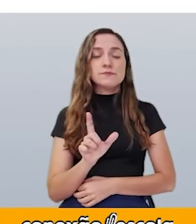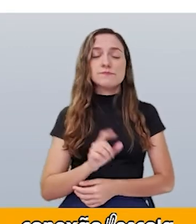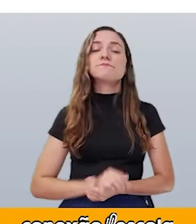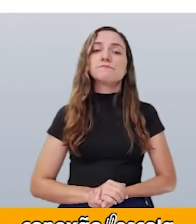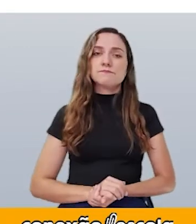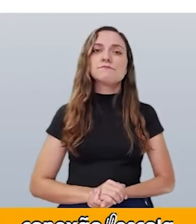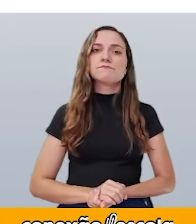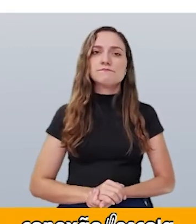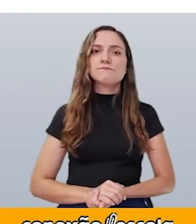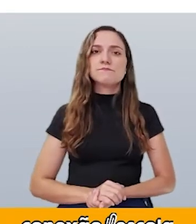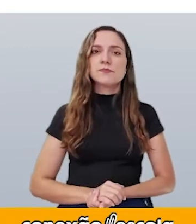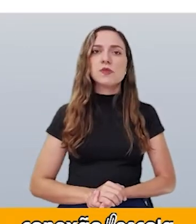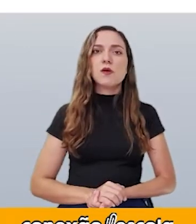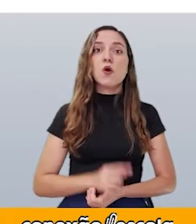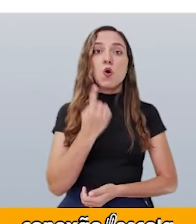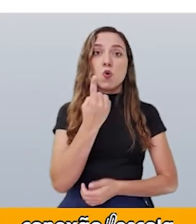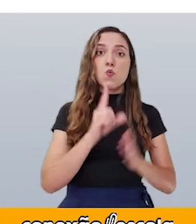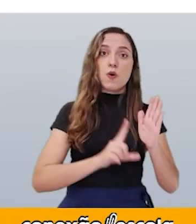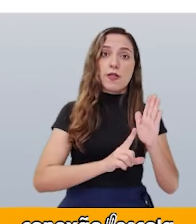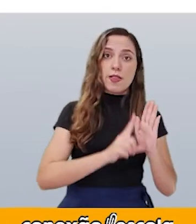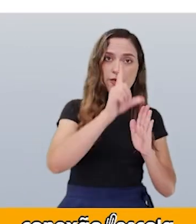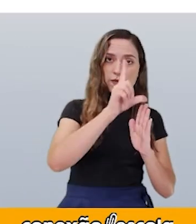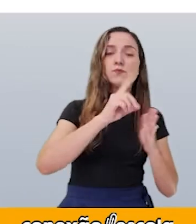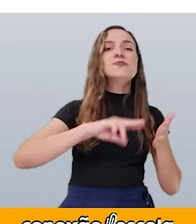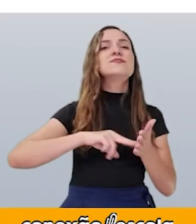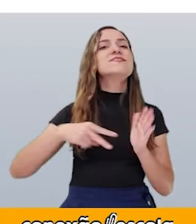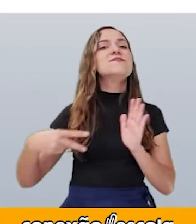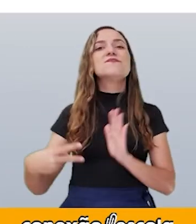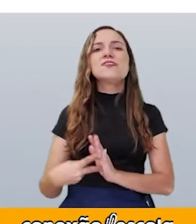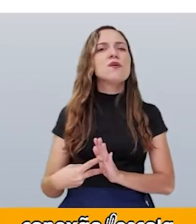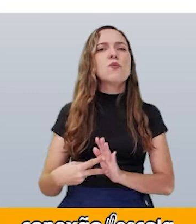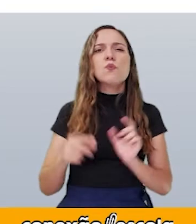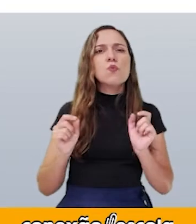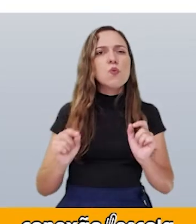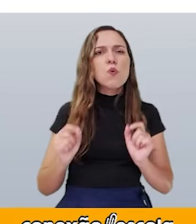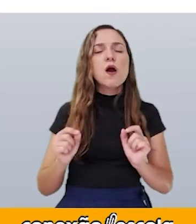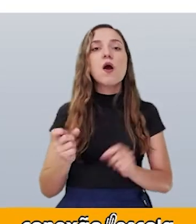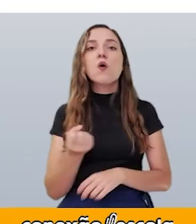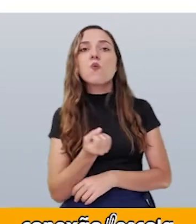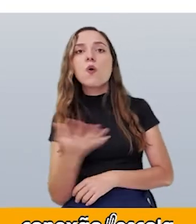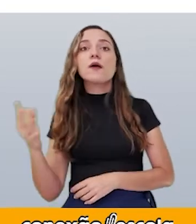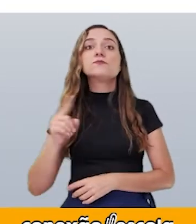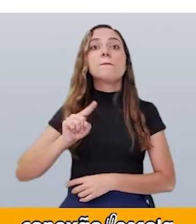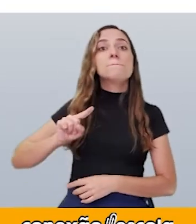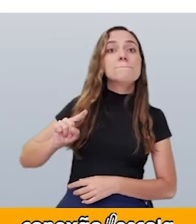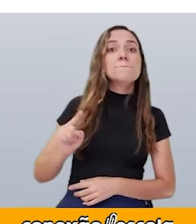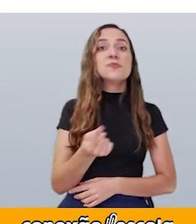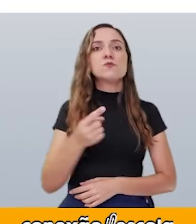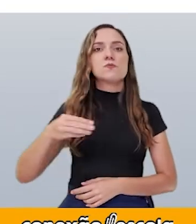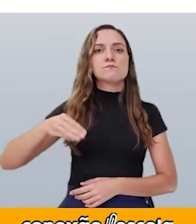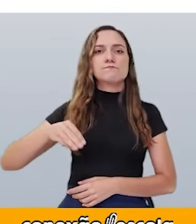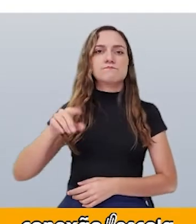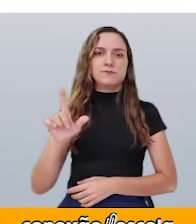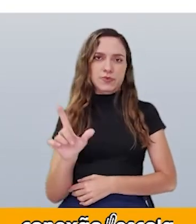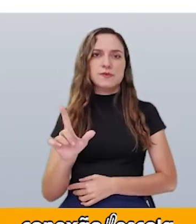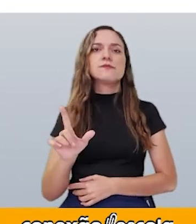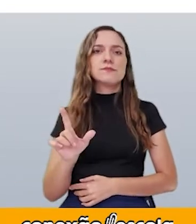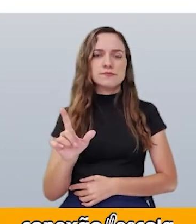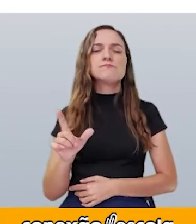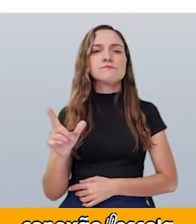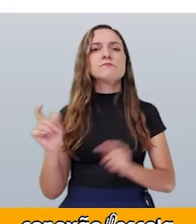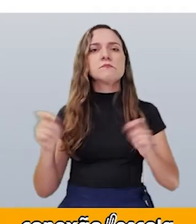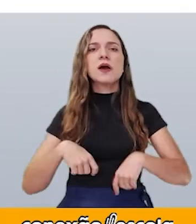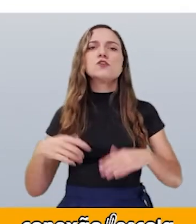ml. Um litro representa a quantidade de 1000 mililitros,